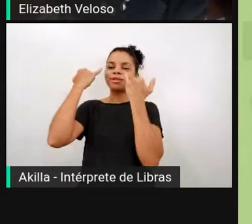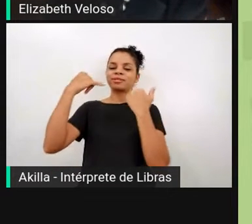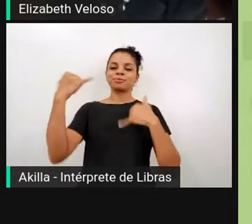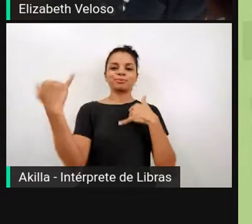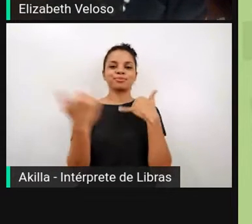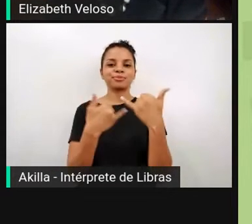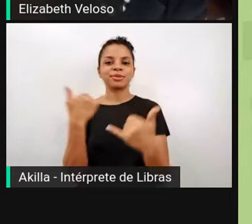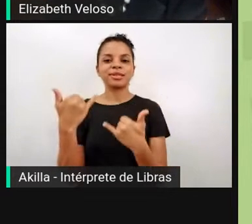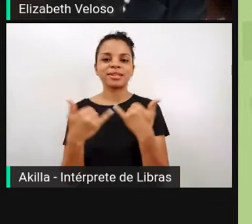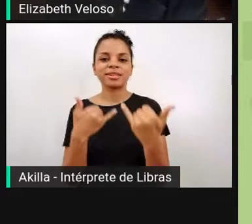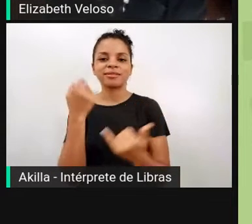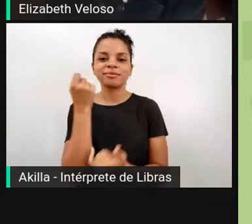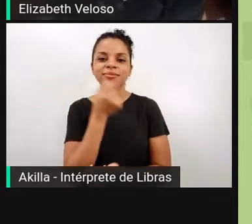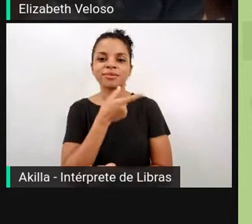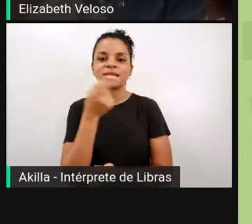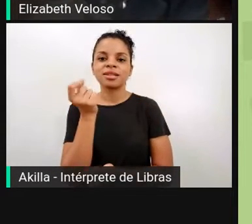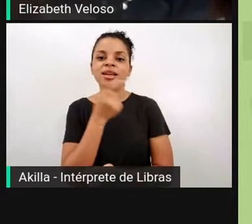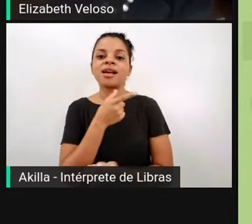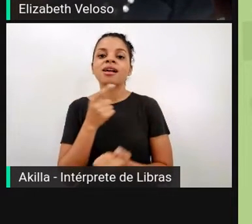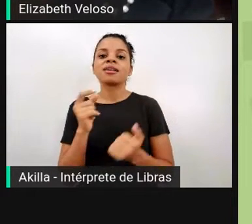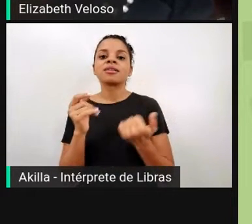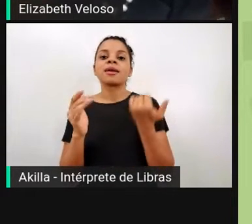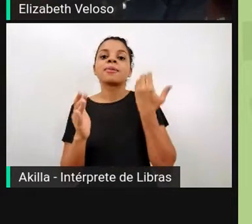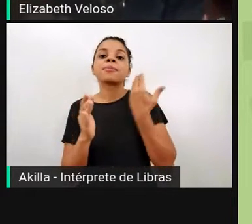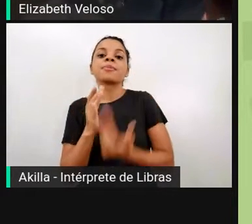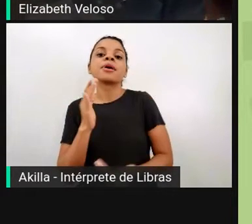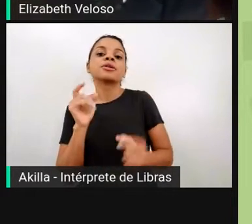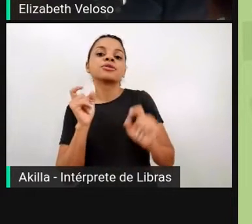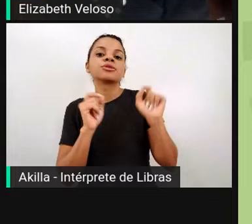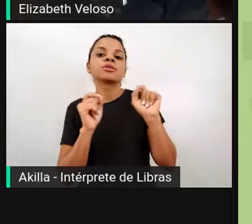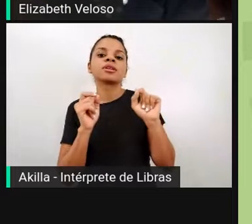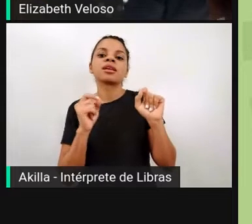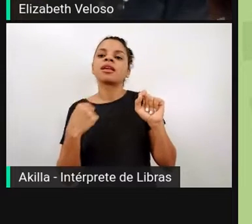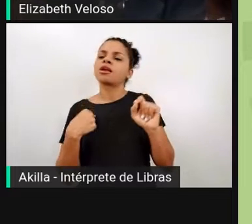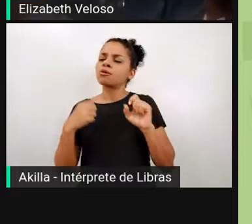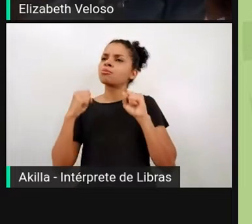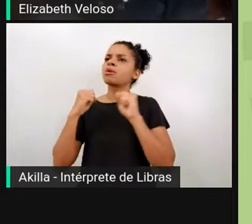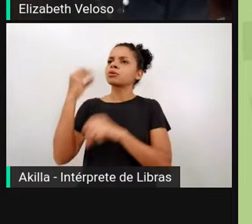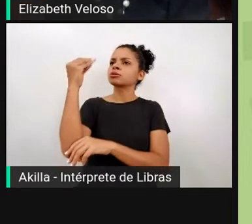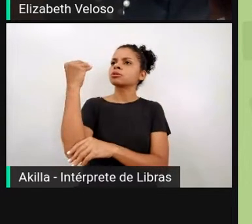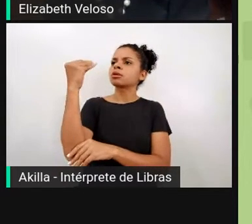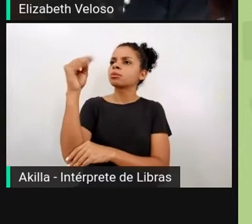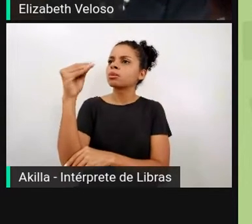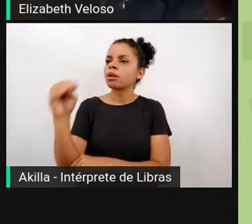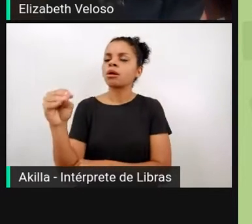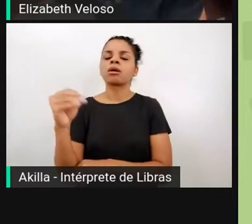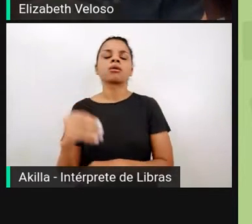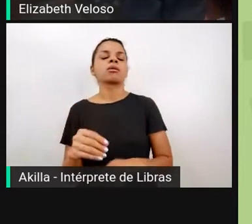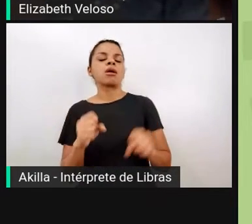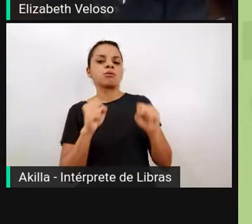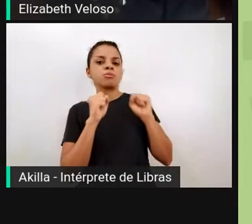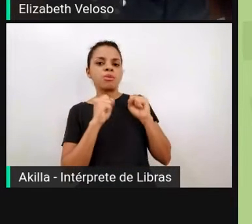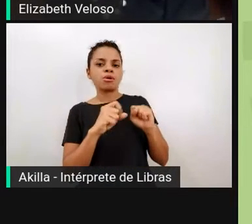perdendo um pouquinho a perspectiva de que eu posso ter o meu blog, eu posso ter o meu canal, eu posso ter a minha campanha, eu posso promover